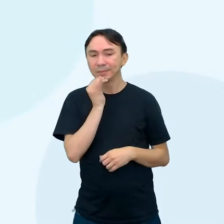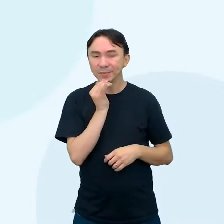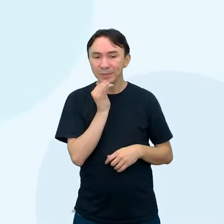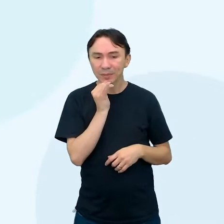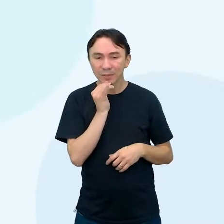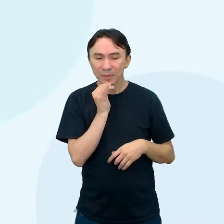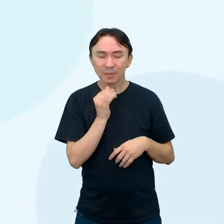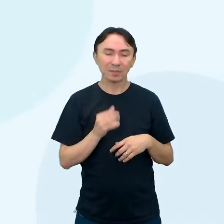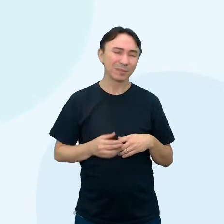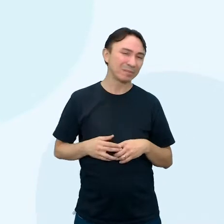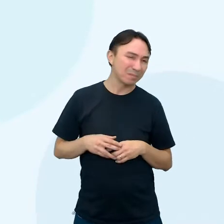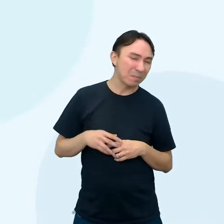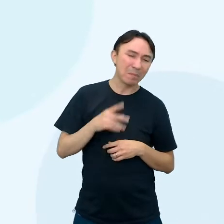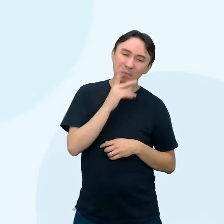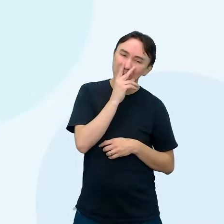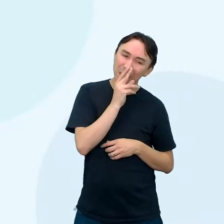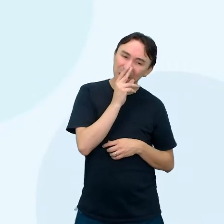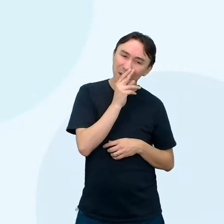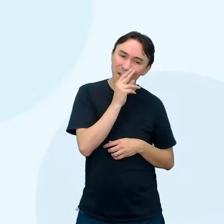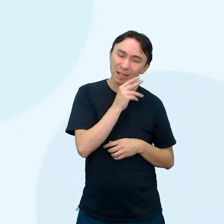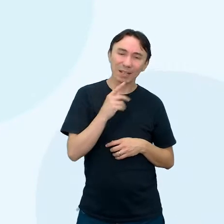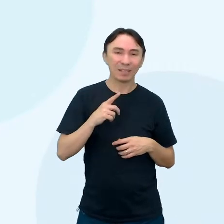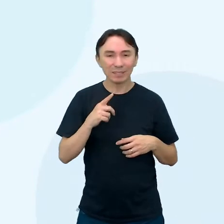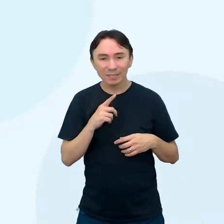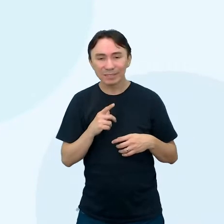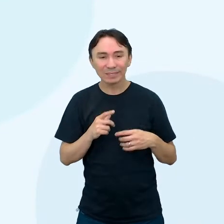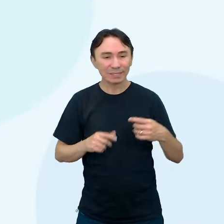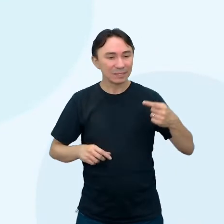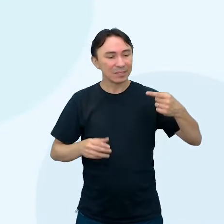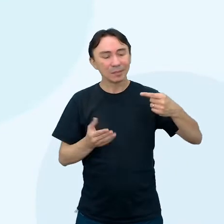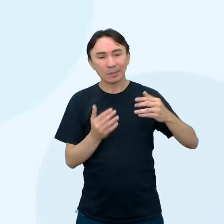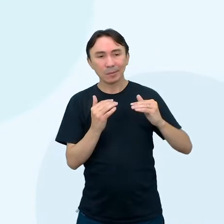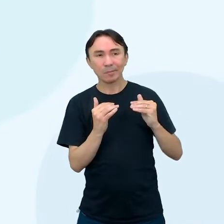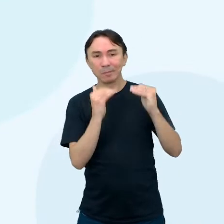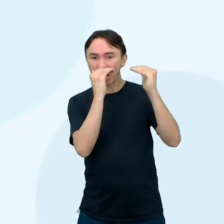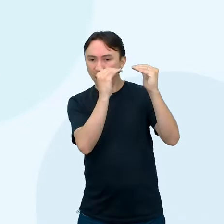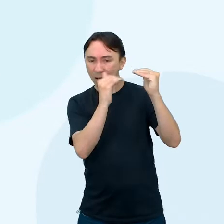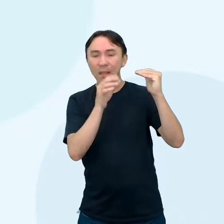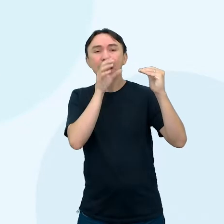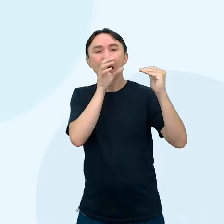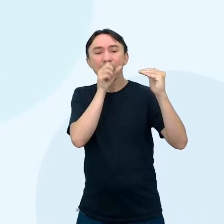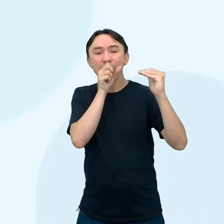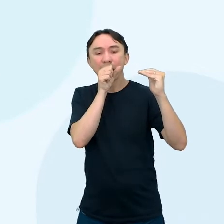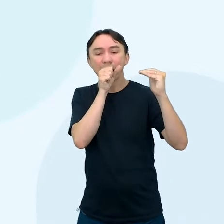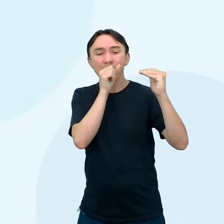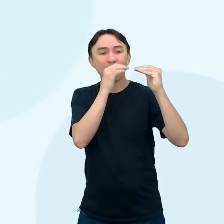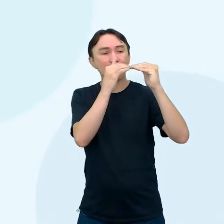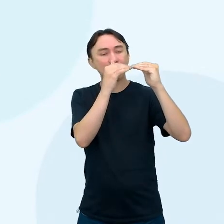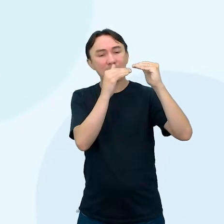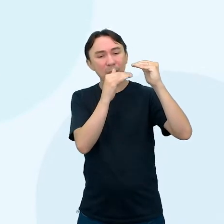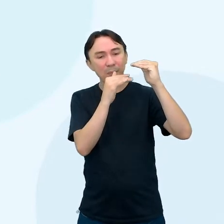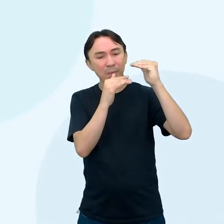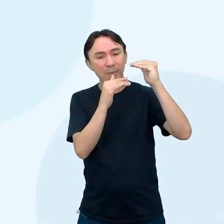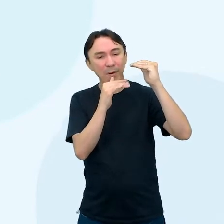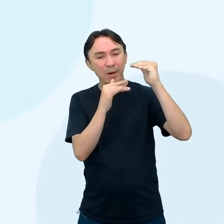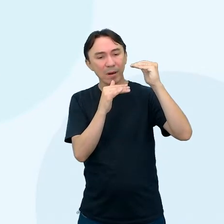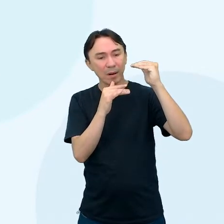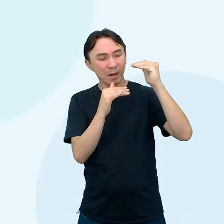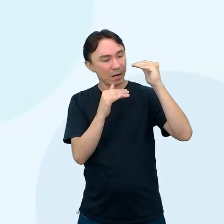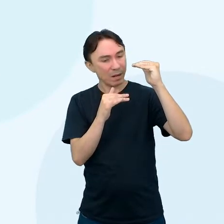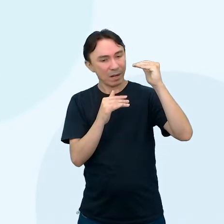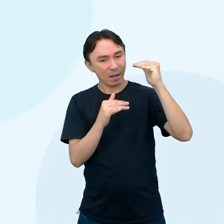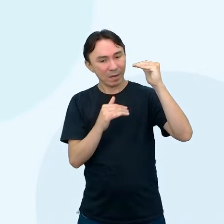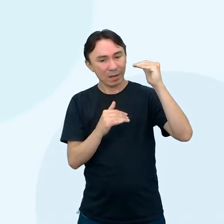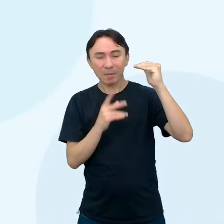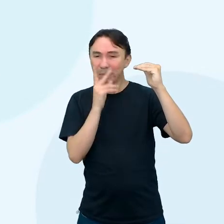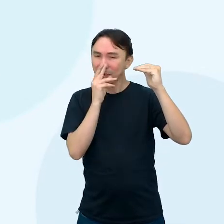pelo menos daqui, uma parte mais alaranjada na parte de cima, e aí depois ele vai ficando, parece que